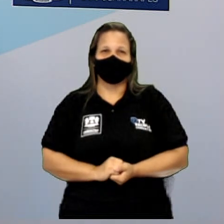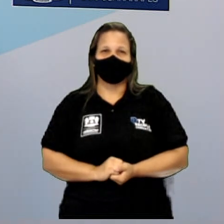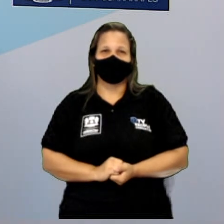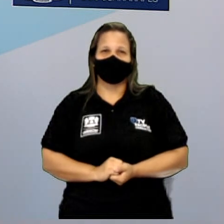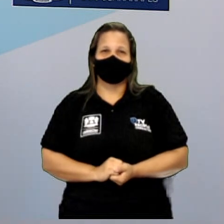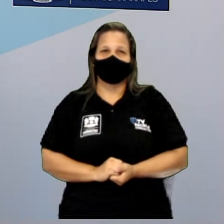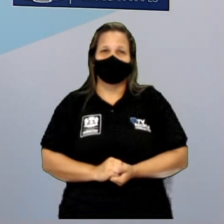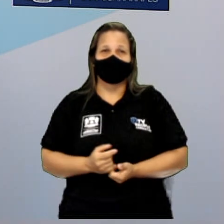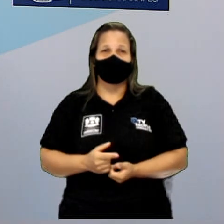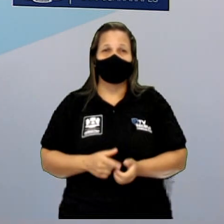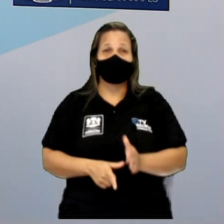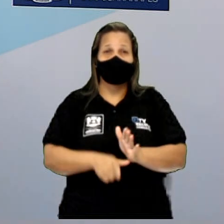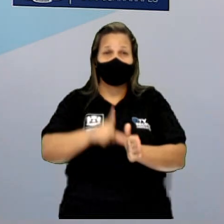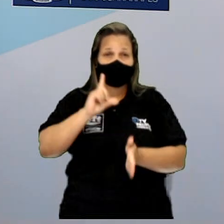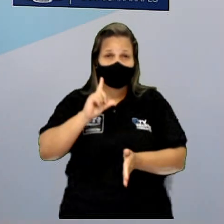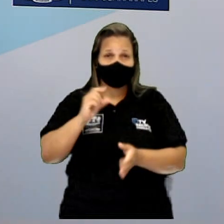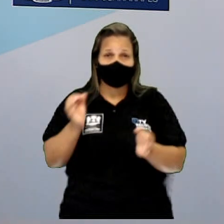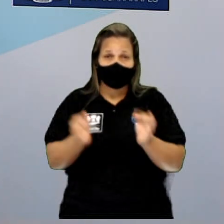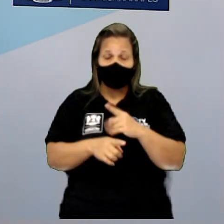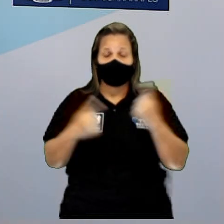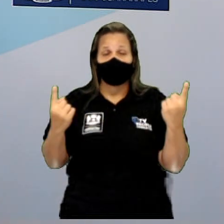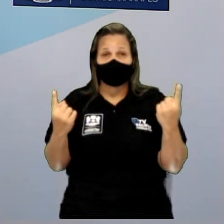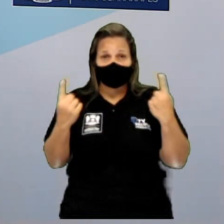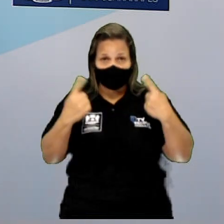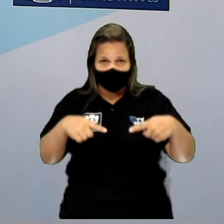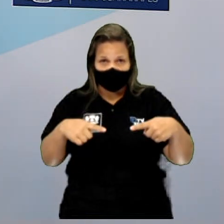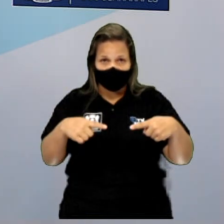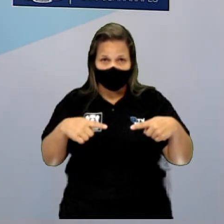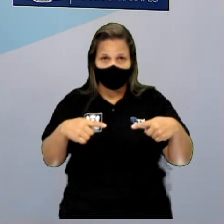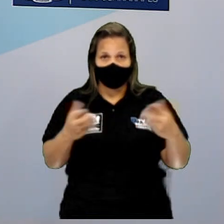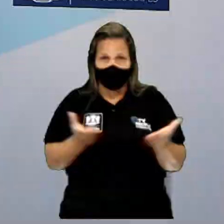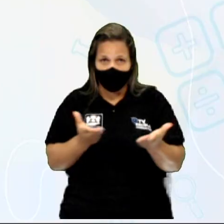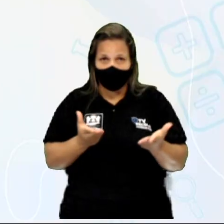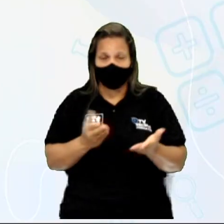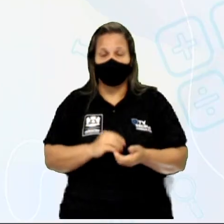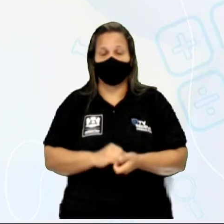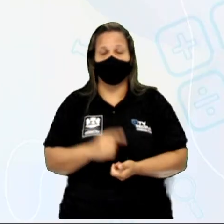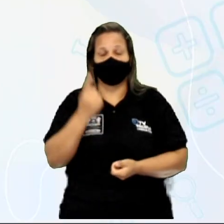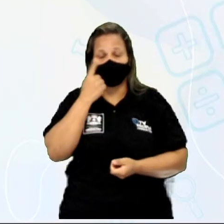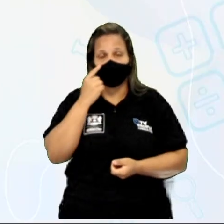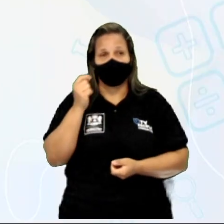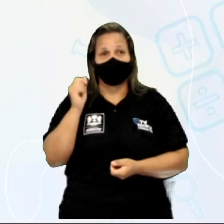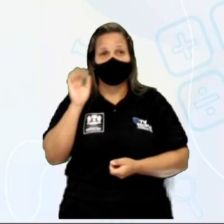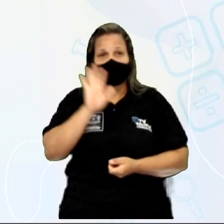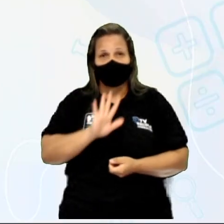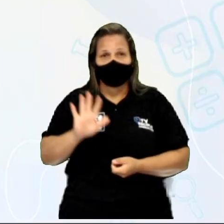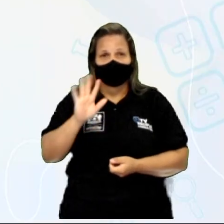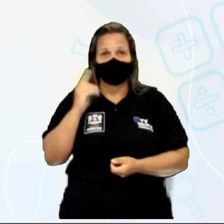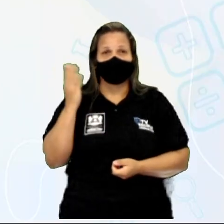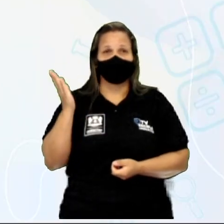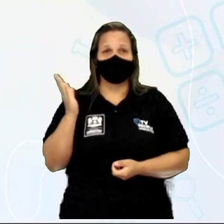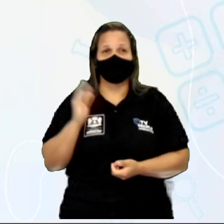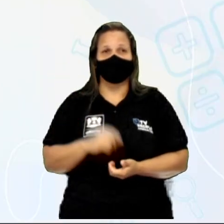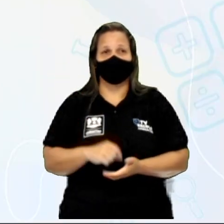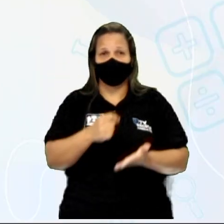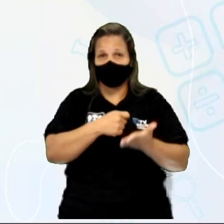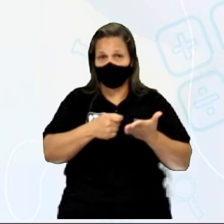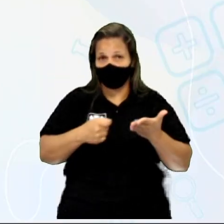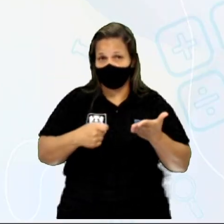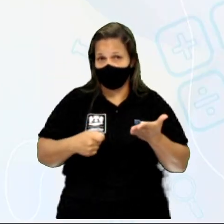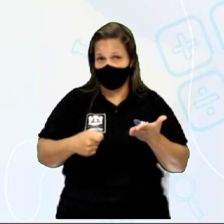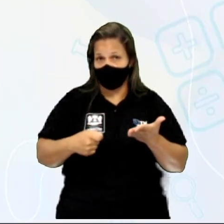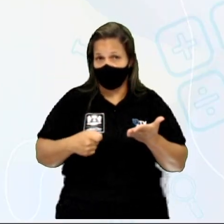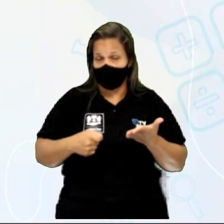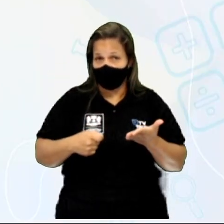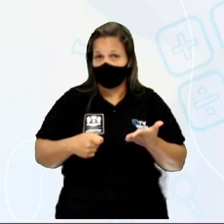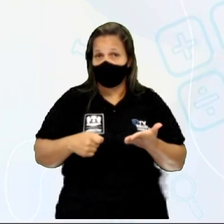Antes de terminar, eu vou deixar para vocês um desafio. O desafio é esse aqui, tá na tela, vamos lá. Escreva no caderno seu nome de